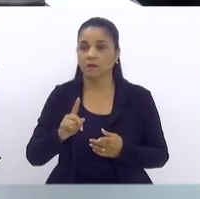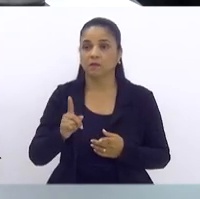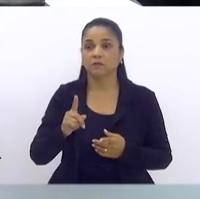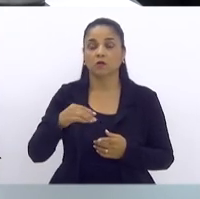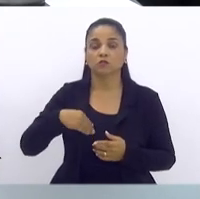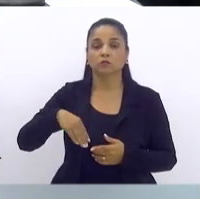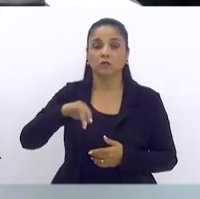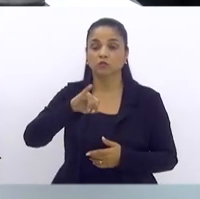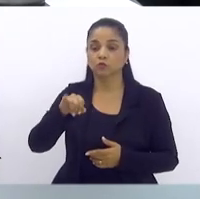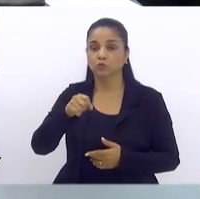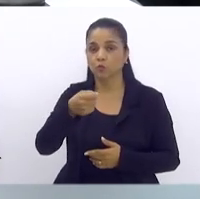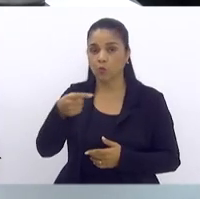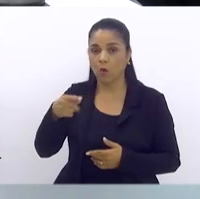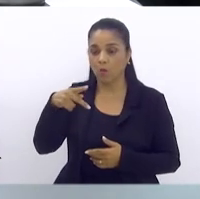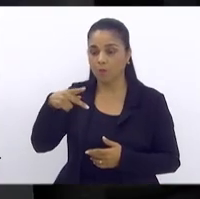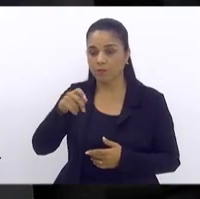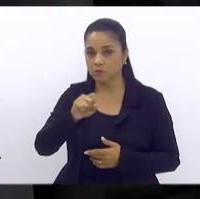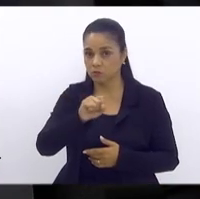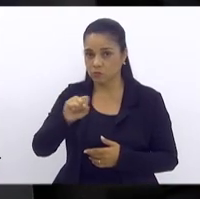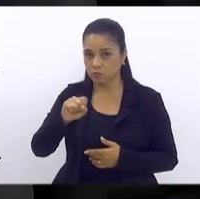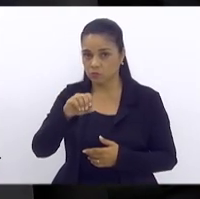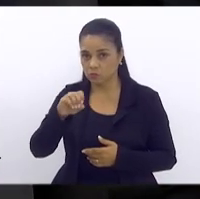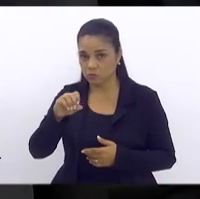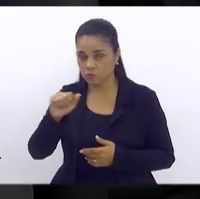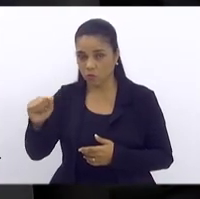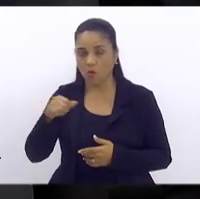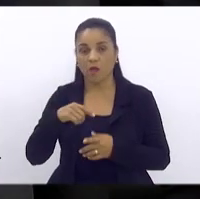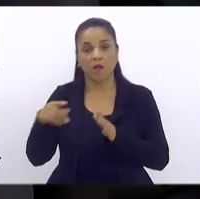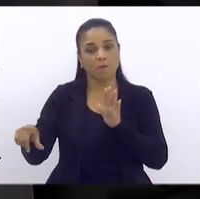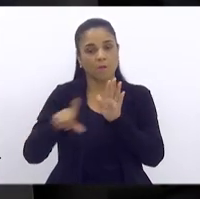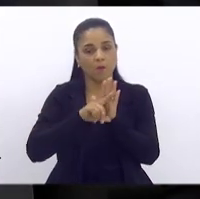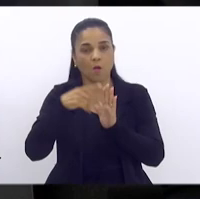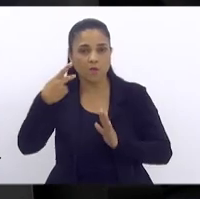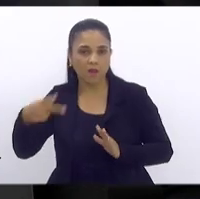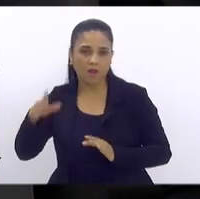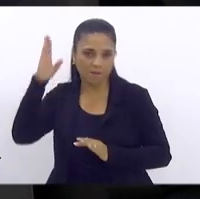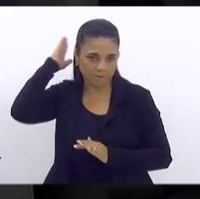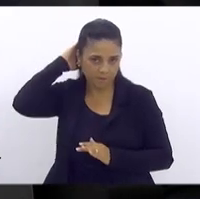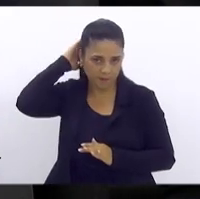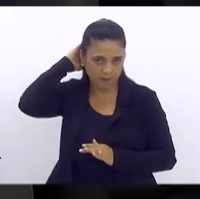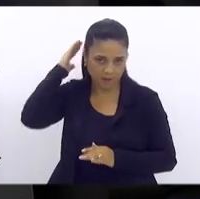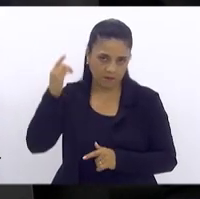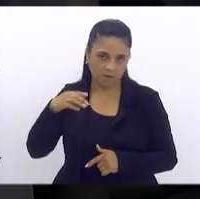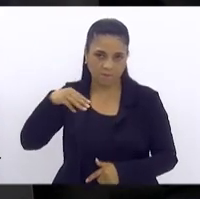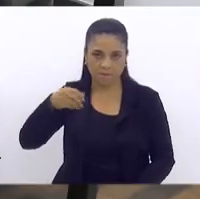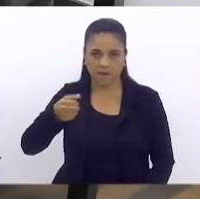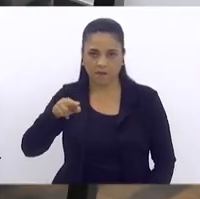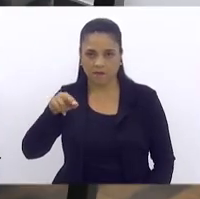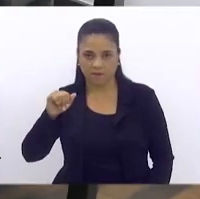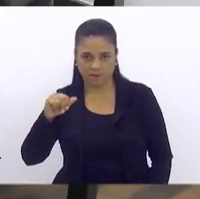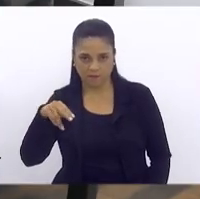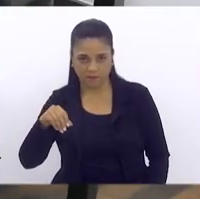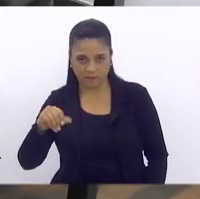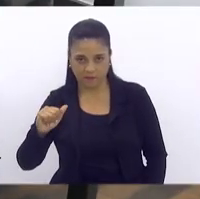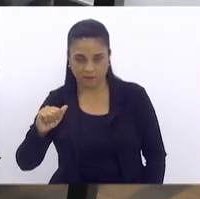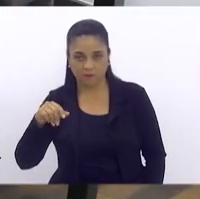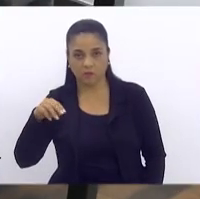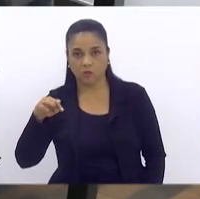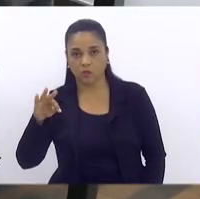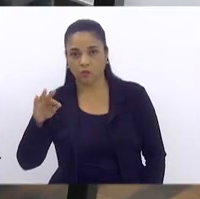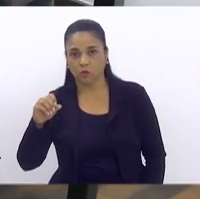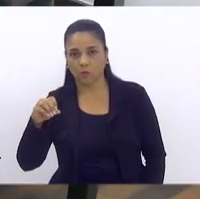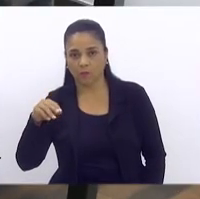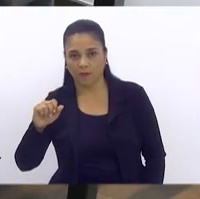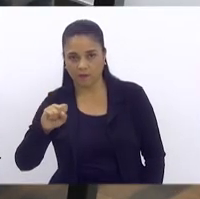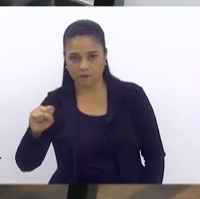João Pessoa, na Paraíba mesmo, que é essa lei Mariana Tomás. Isso não está no Rio ainda. Vamos procurar. Exatamente. E isso surgiu em 2014,